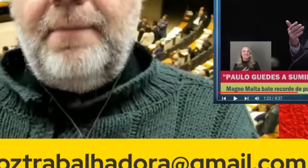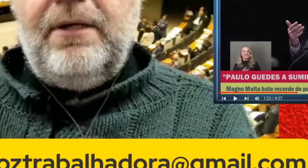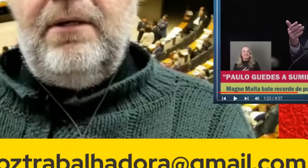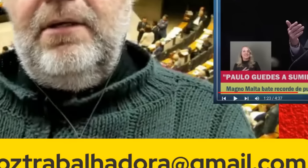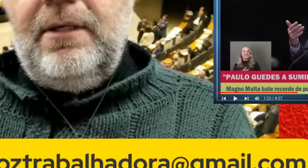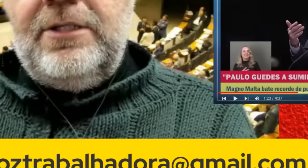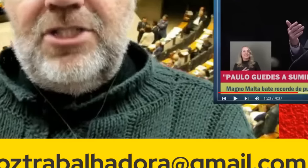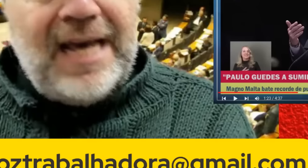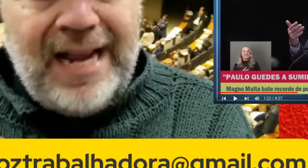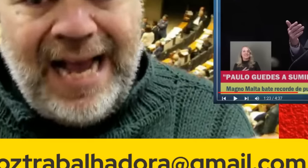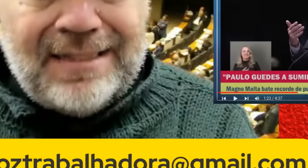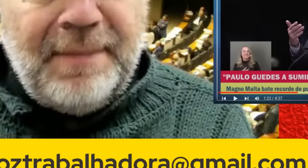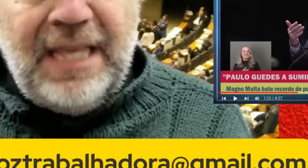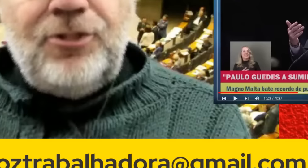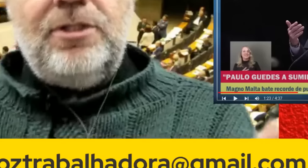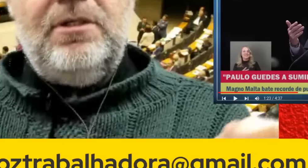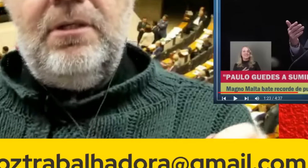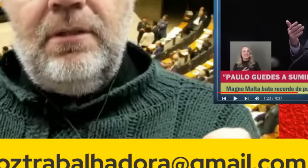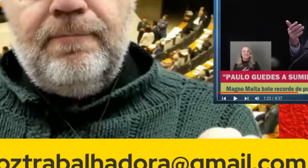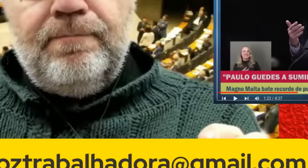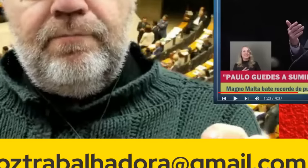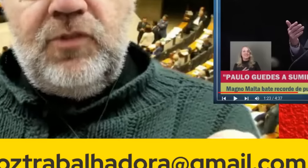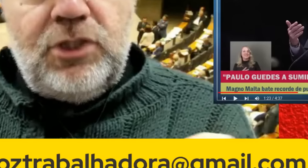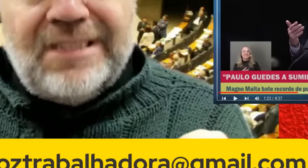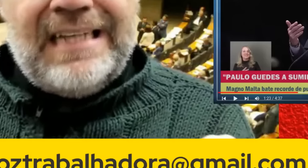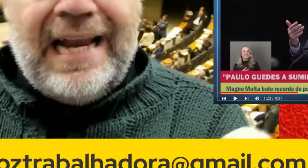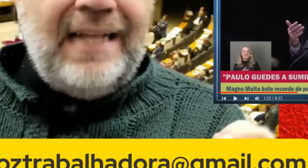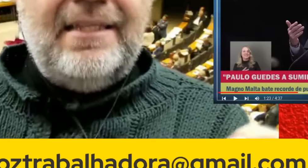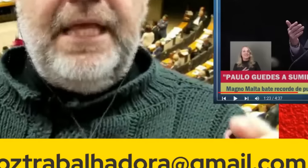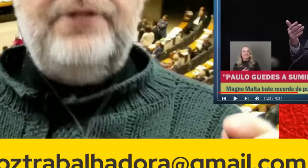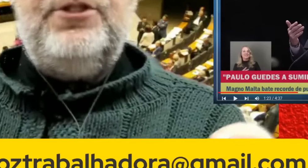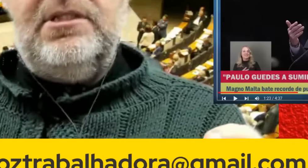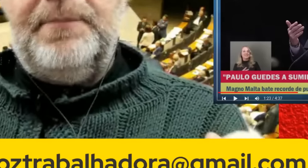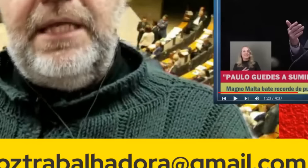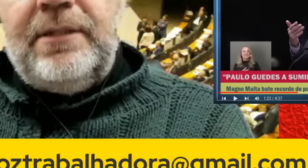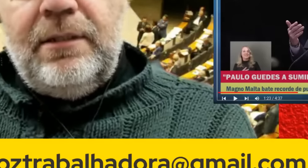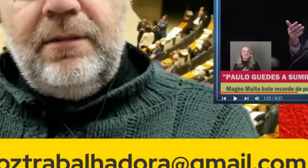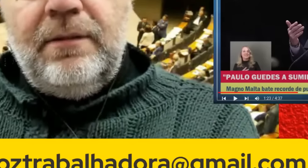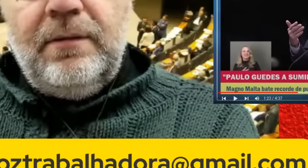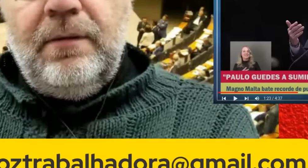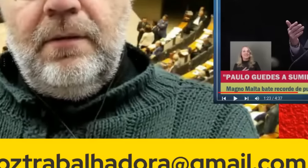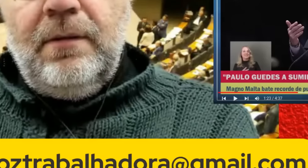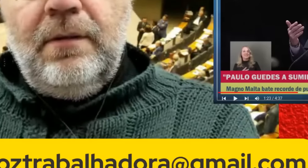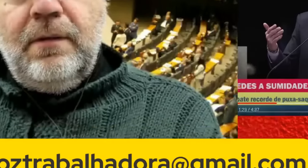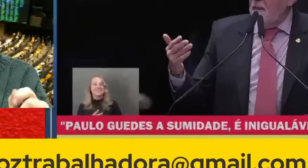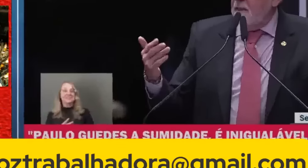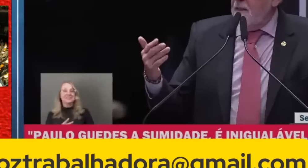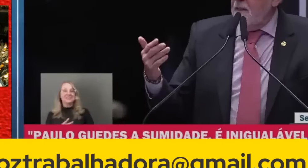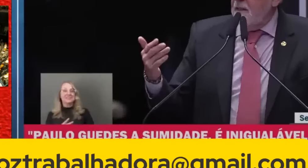forma descaradamente descaradamente eles mentem